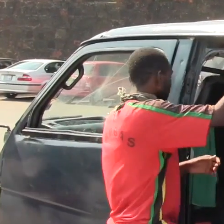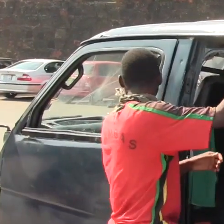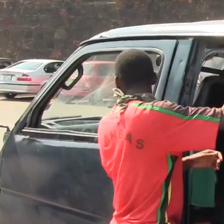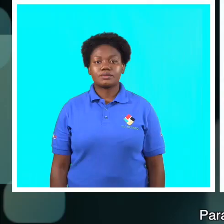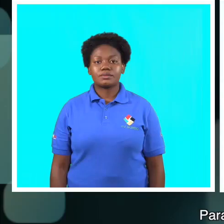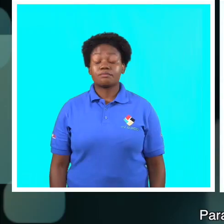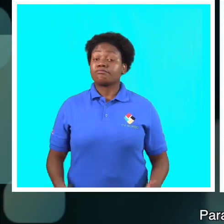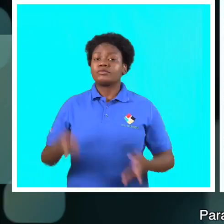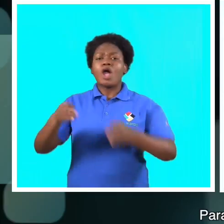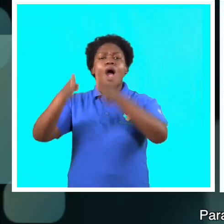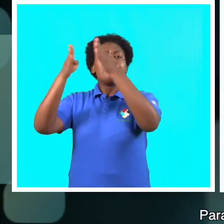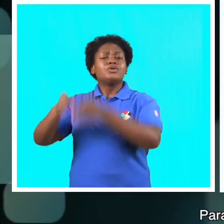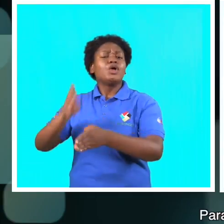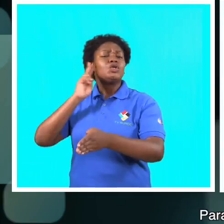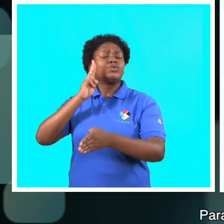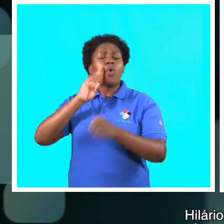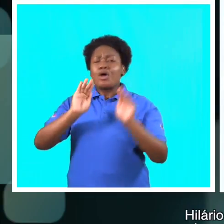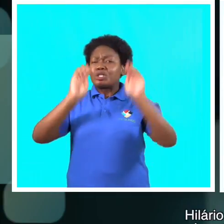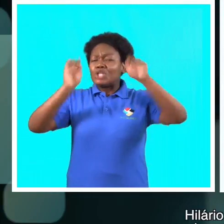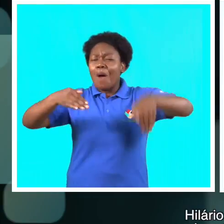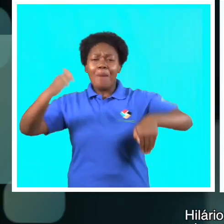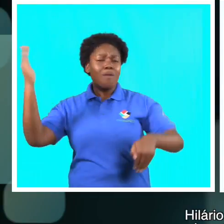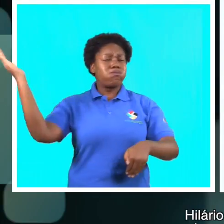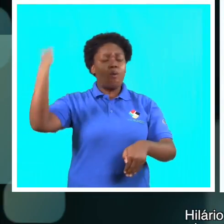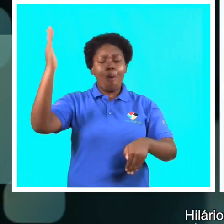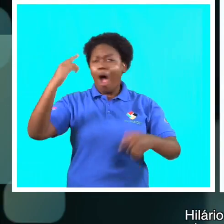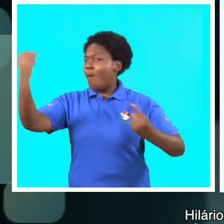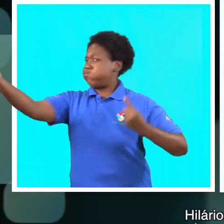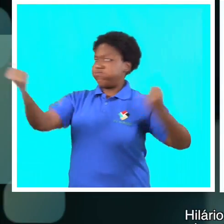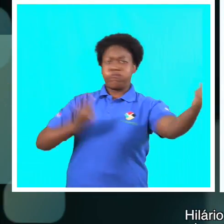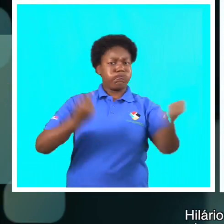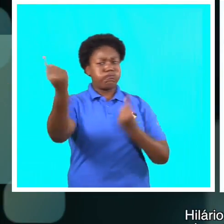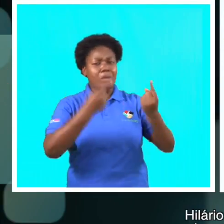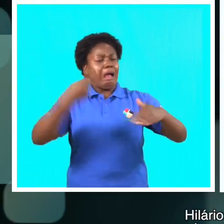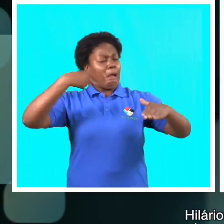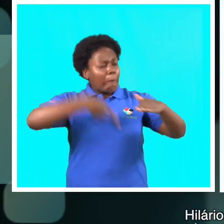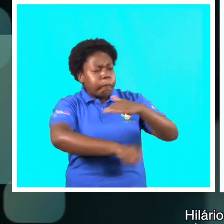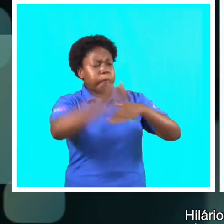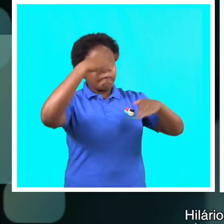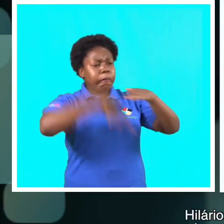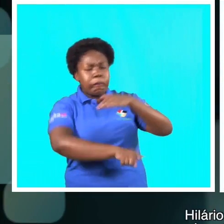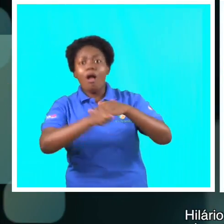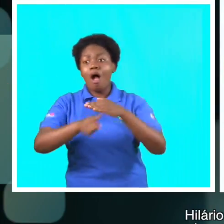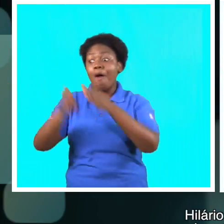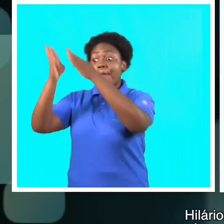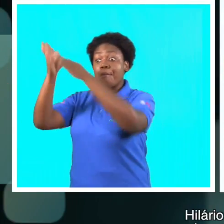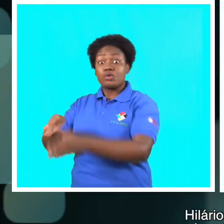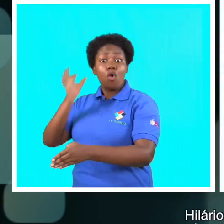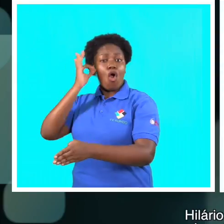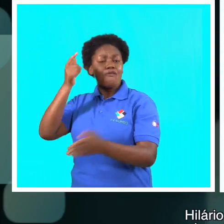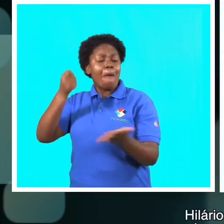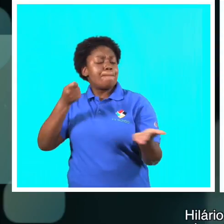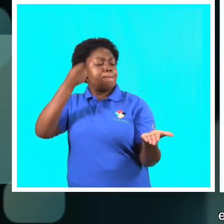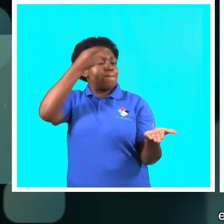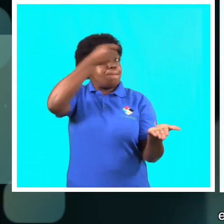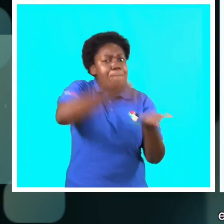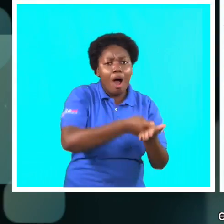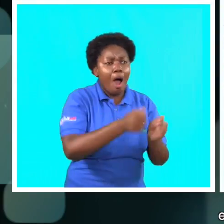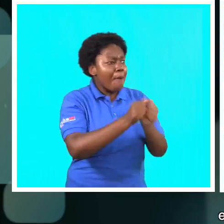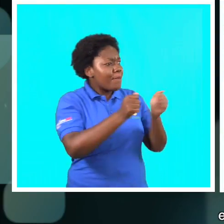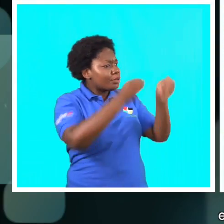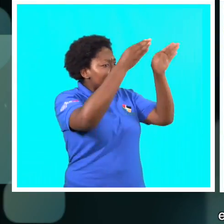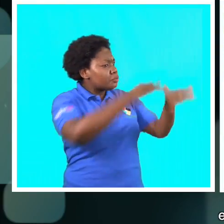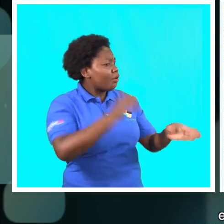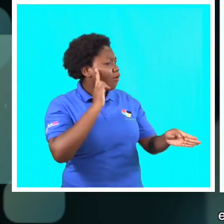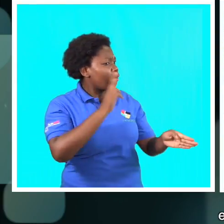Para chamar os passageiros, Hilário socorre do famoso sinal usado pelos cobradores, que fazem essa